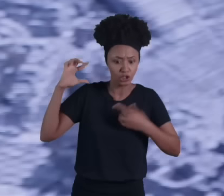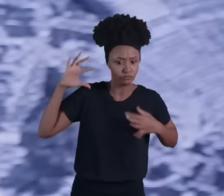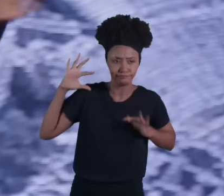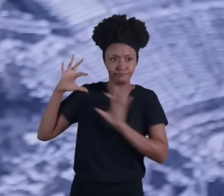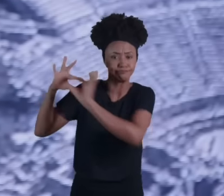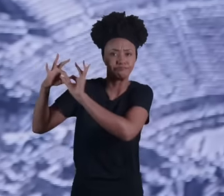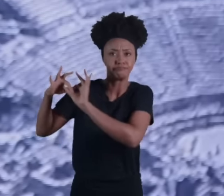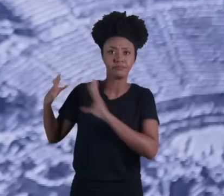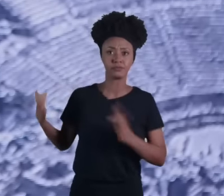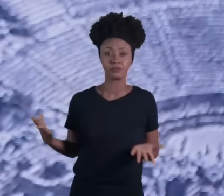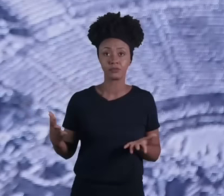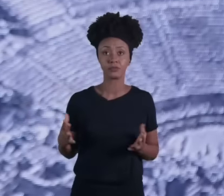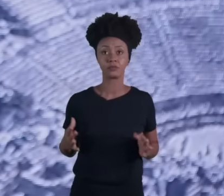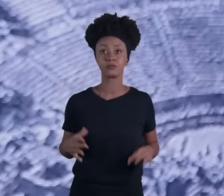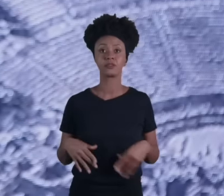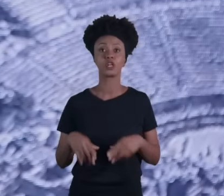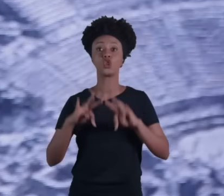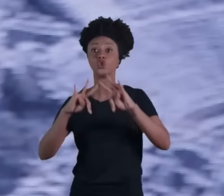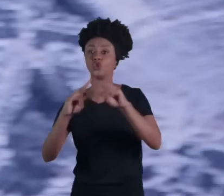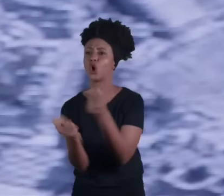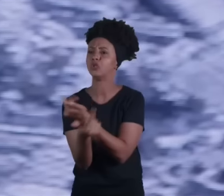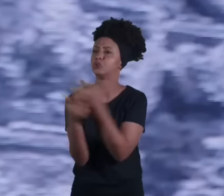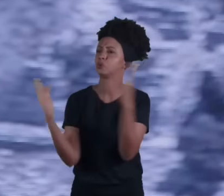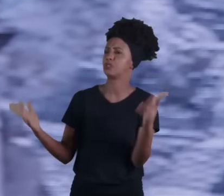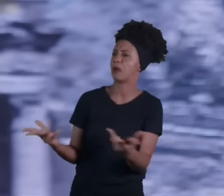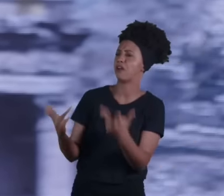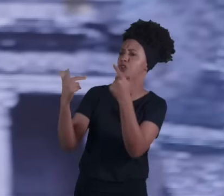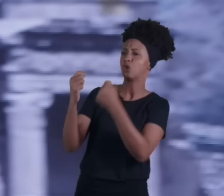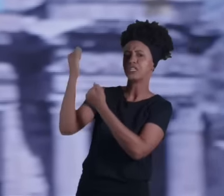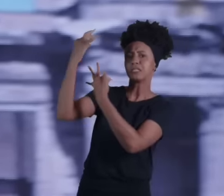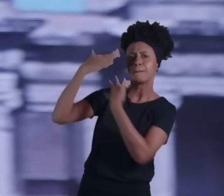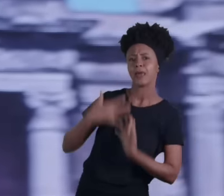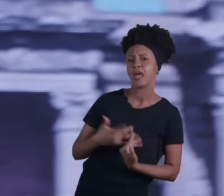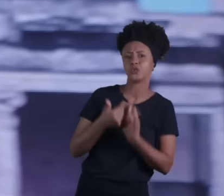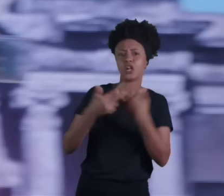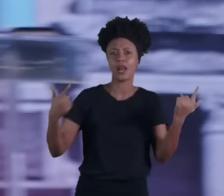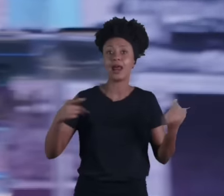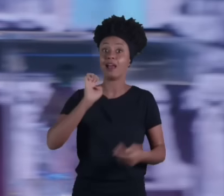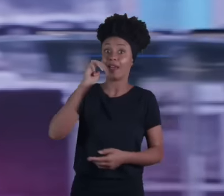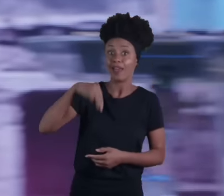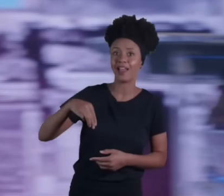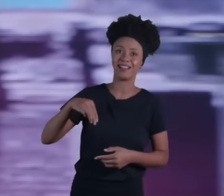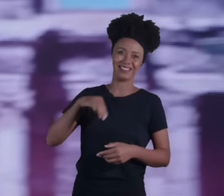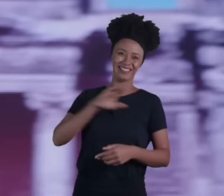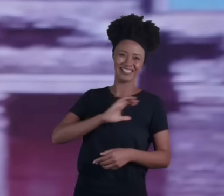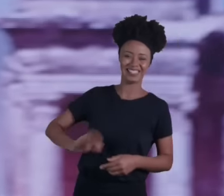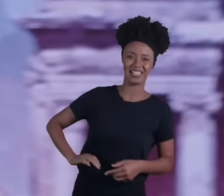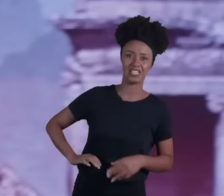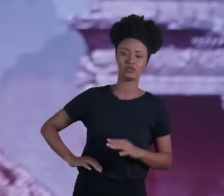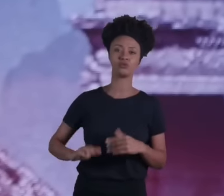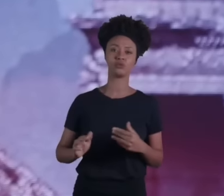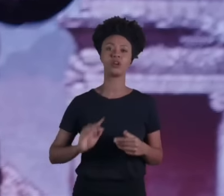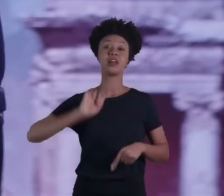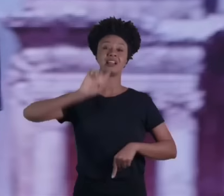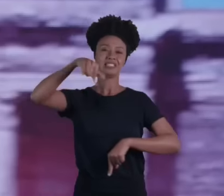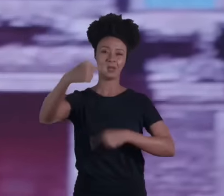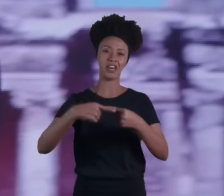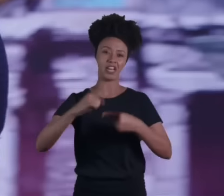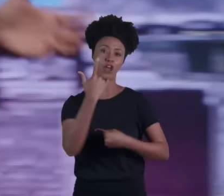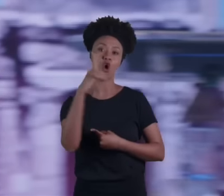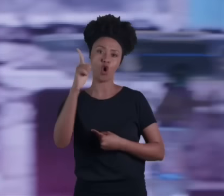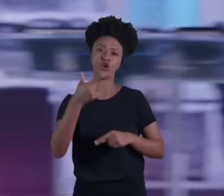das riquezas em Cristo, das bênçãos, o versículo 3, depois nós vamos pregar semana que vem, começa dizendo: bendito Deus e